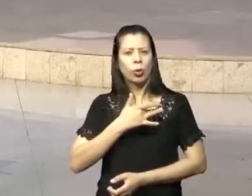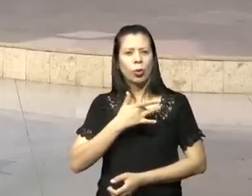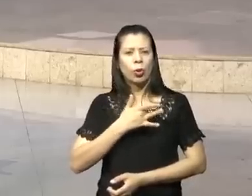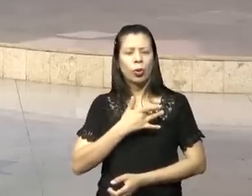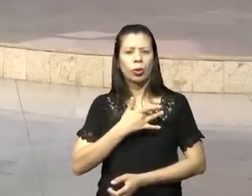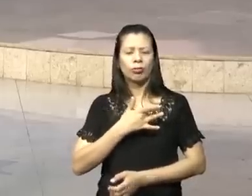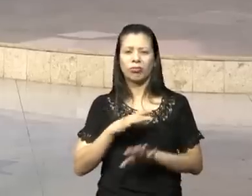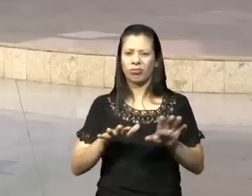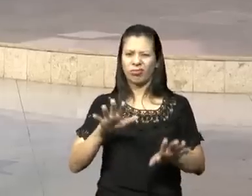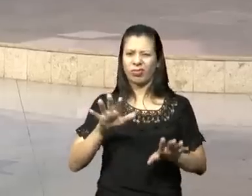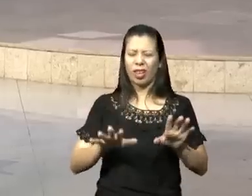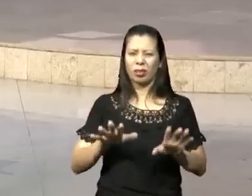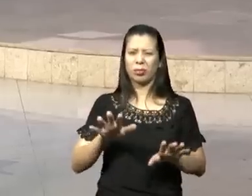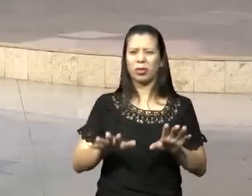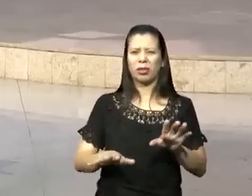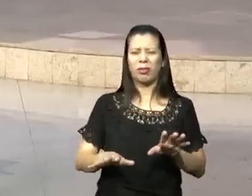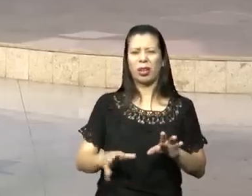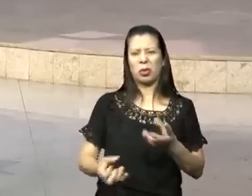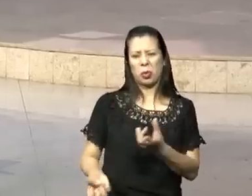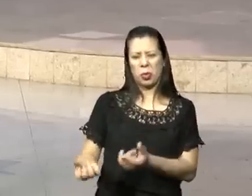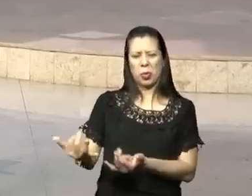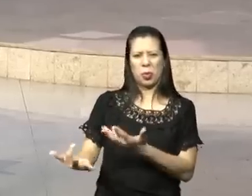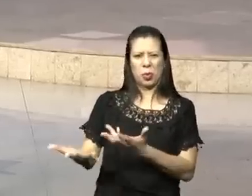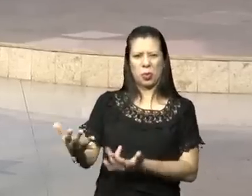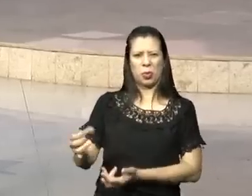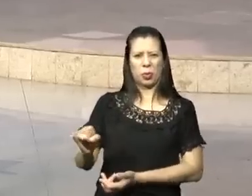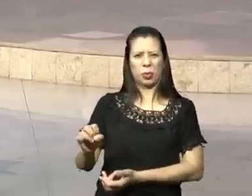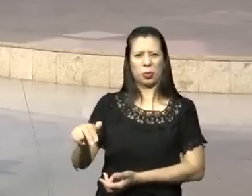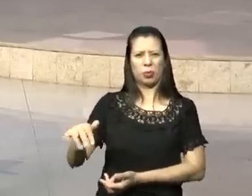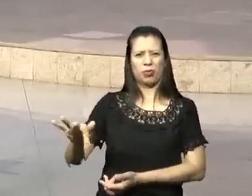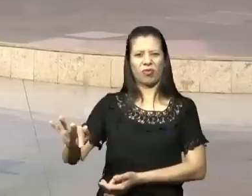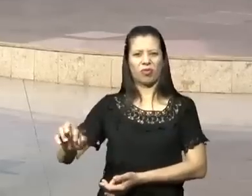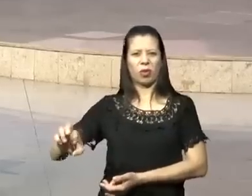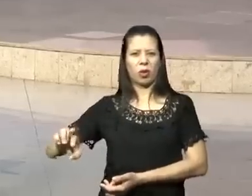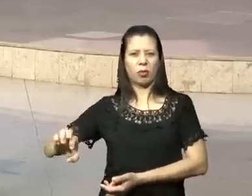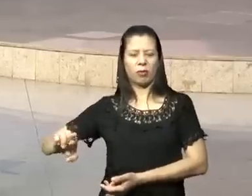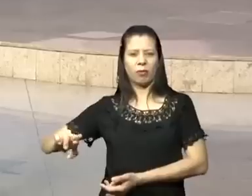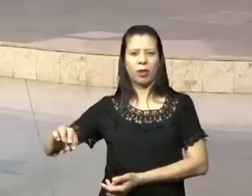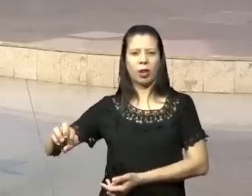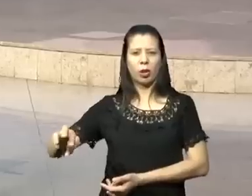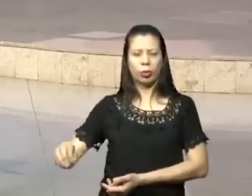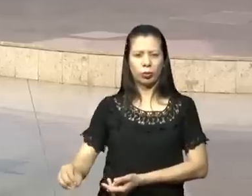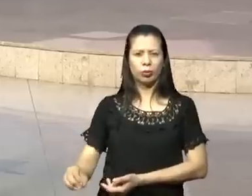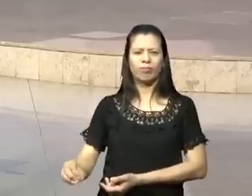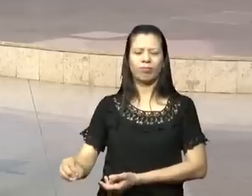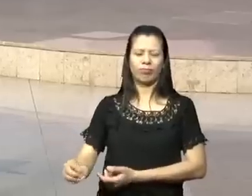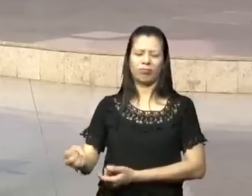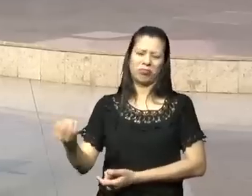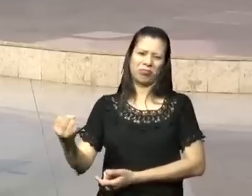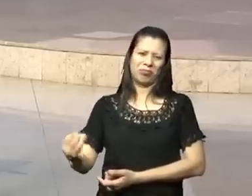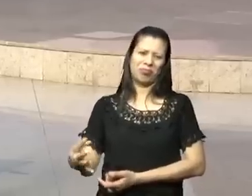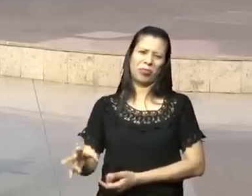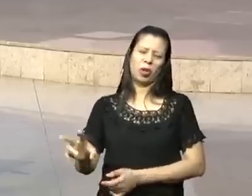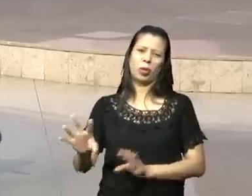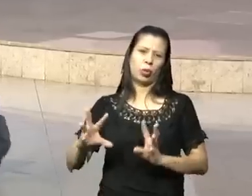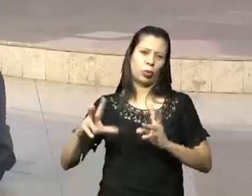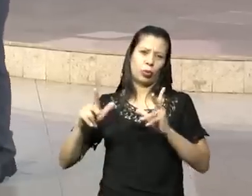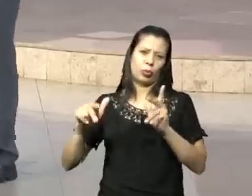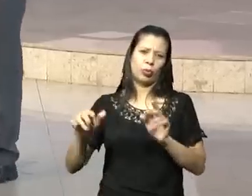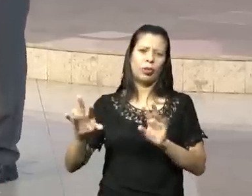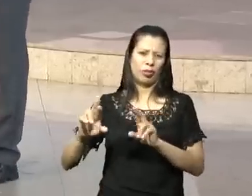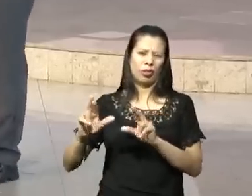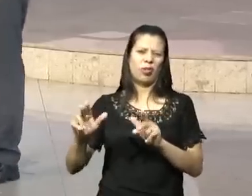fogo eterno e mortalidade da Alma ele não tinha noção disso no século aí no ano 1600 mais ou menos